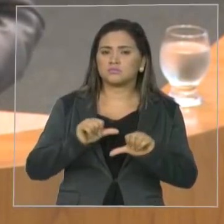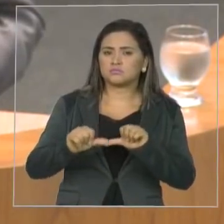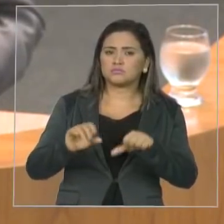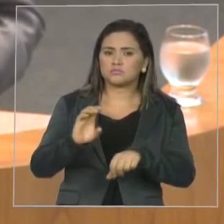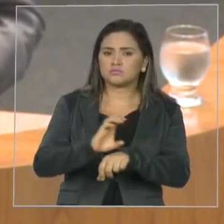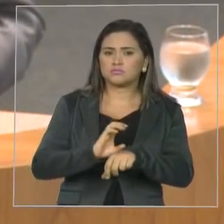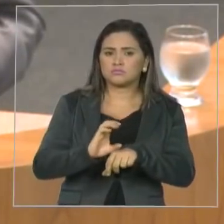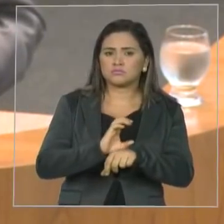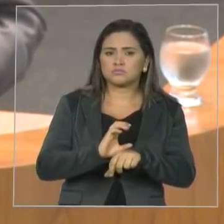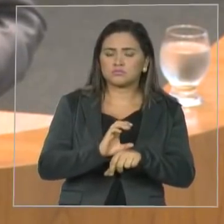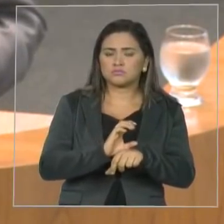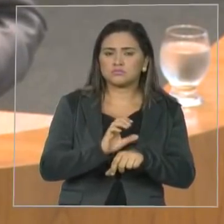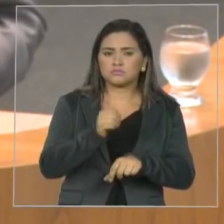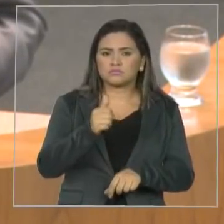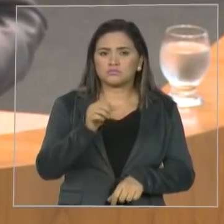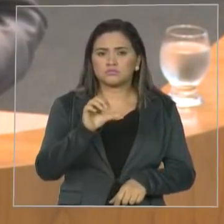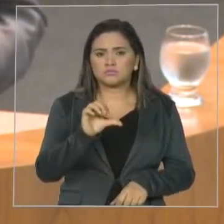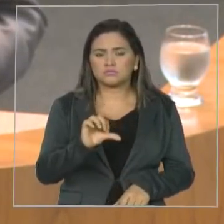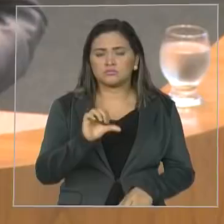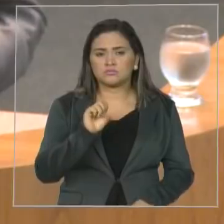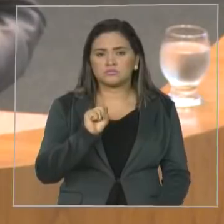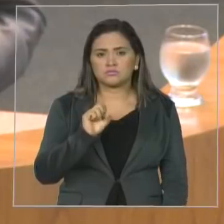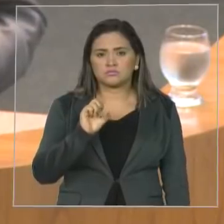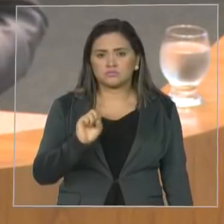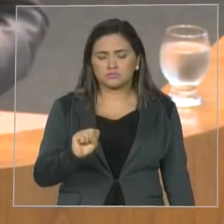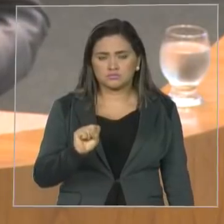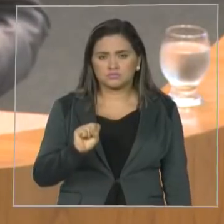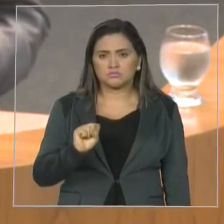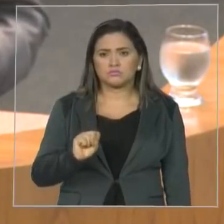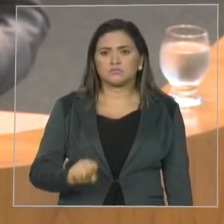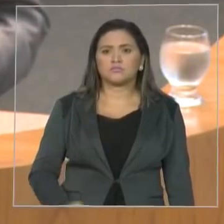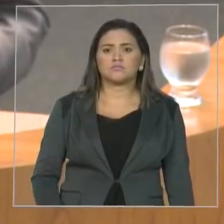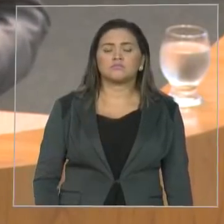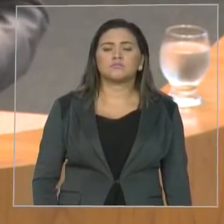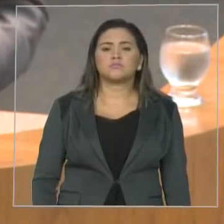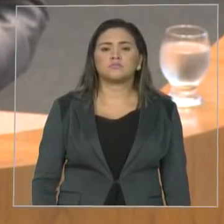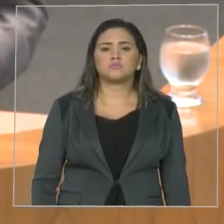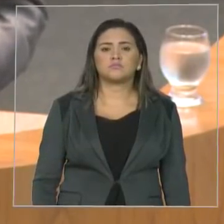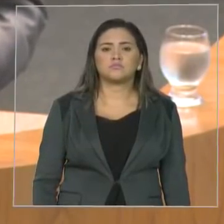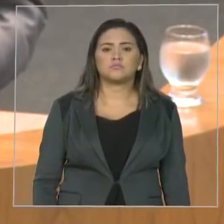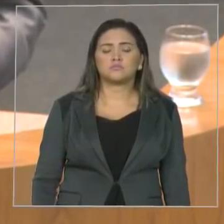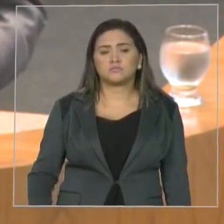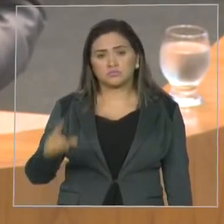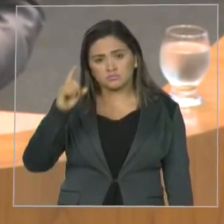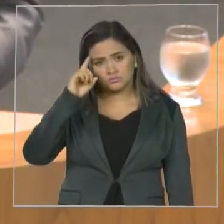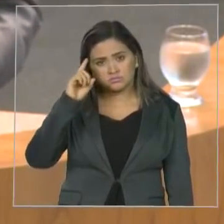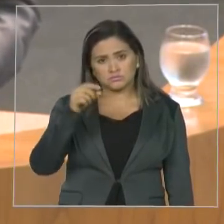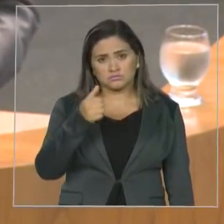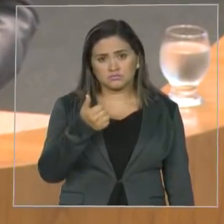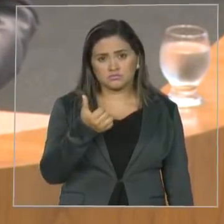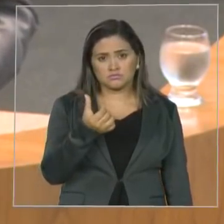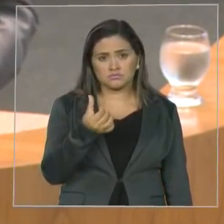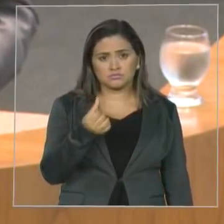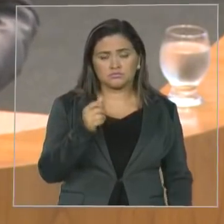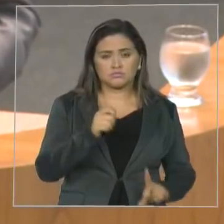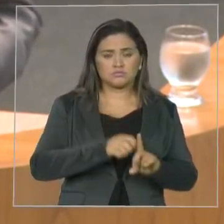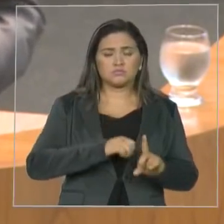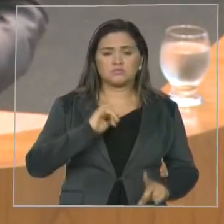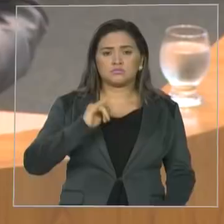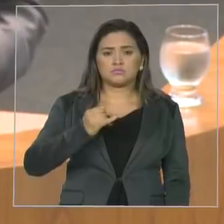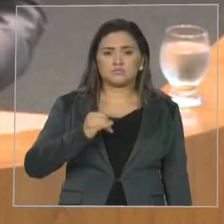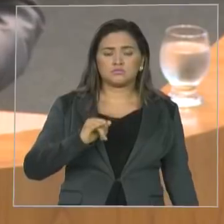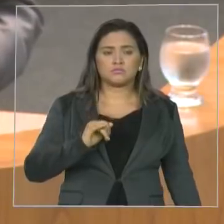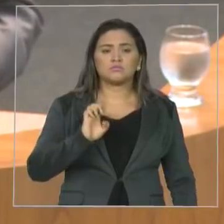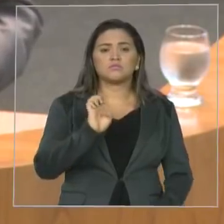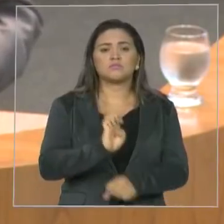decisão do governo federal, em intervir na autonomia do Estado